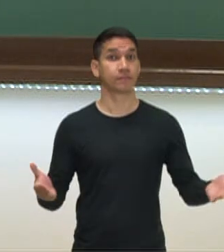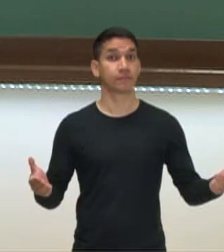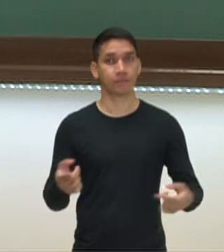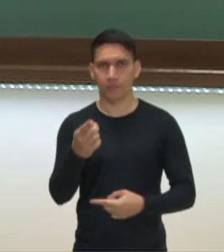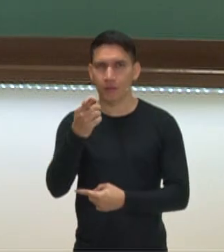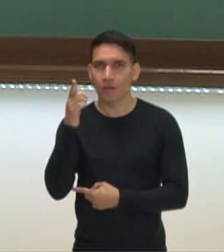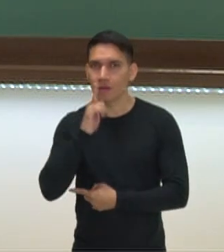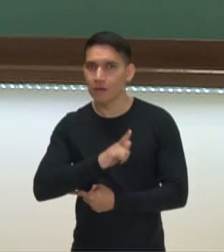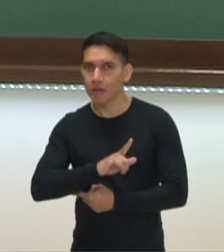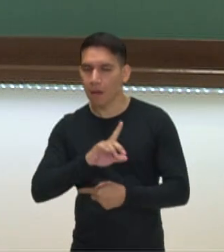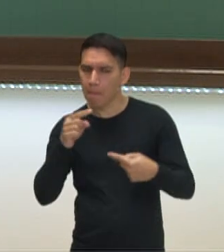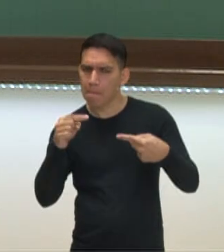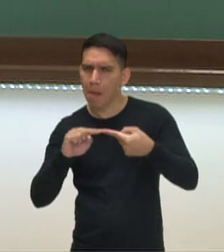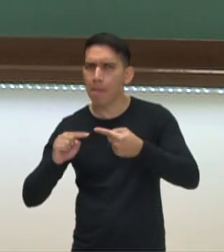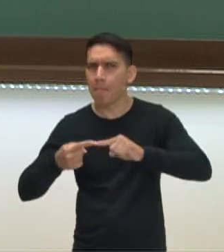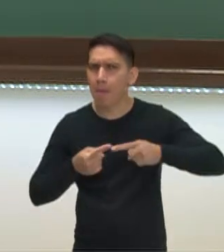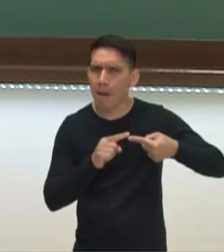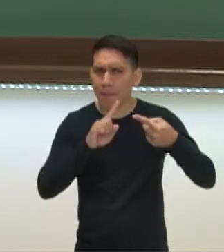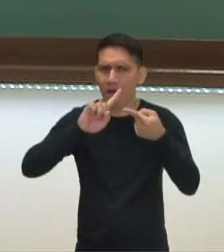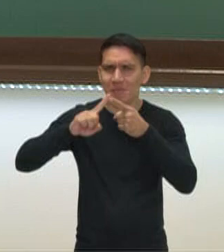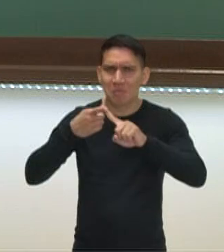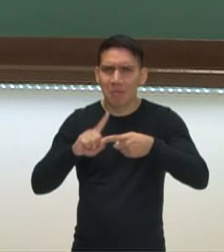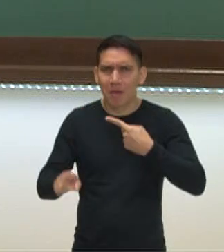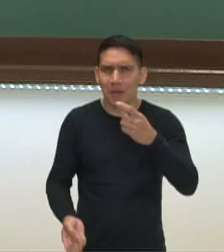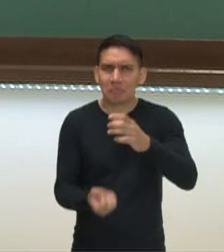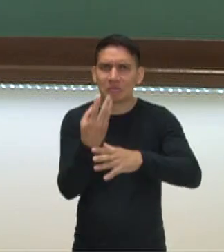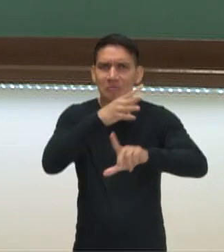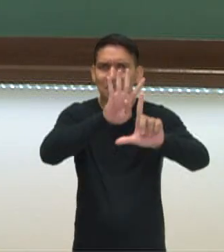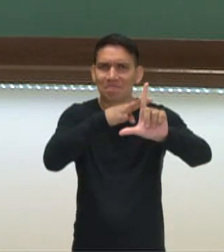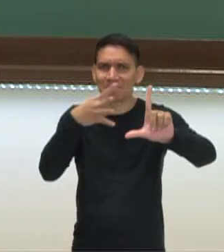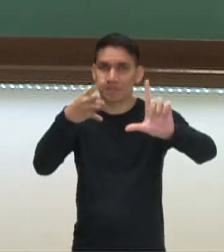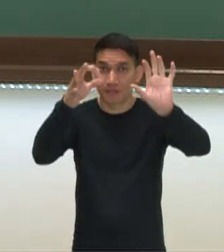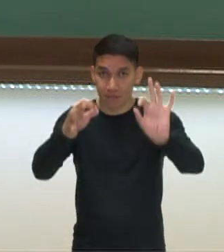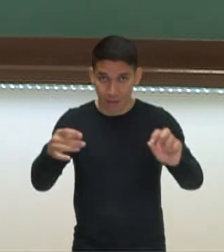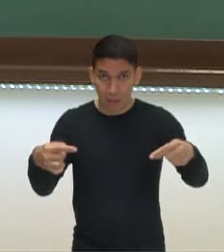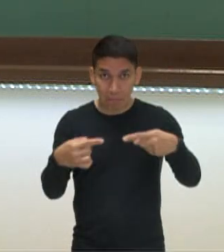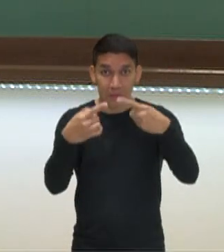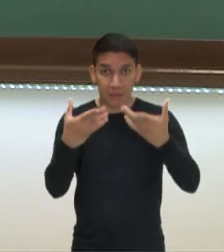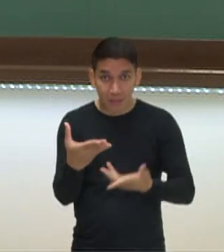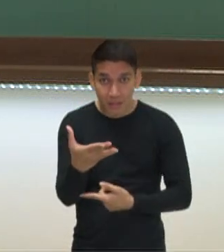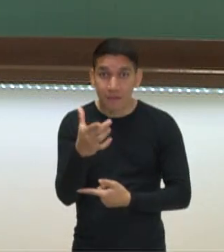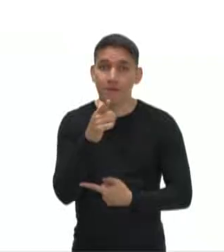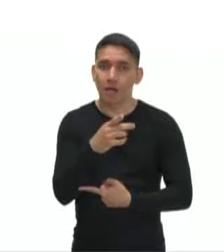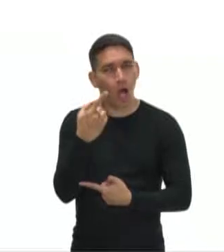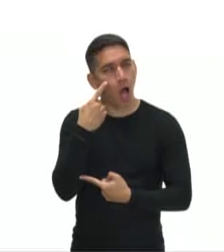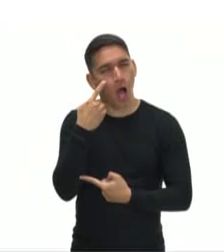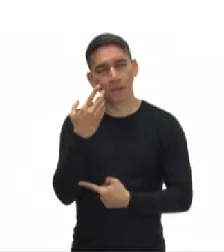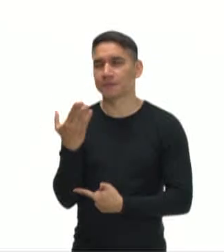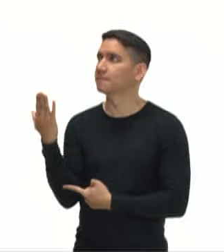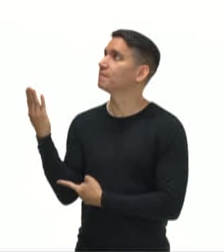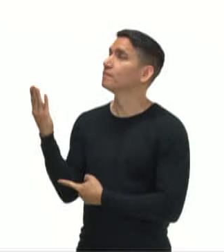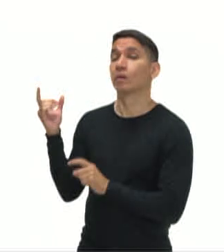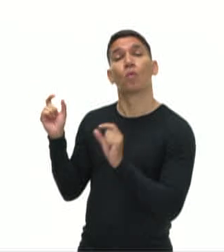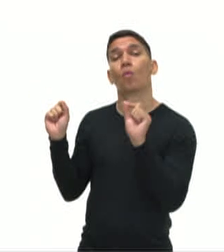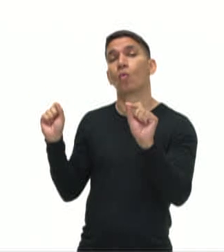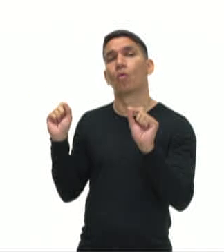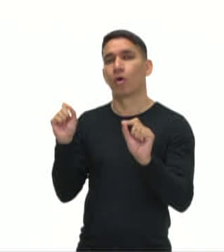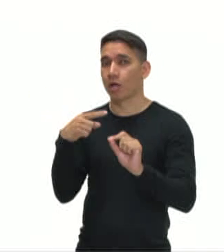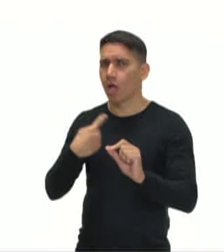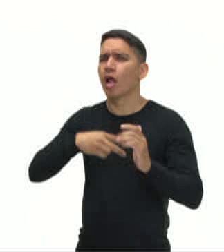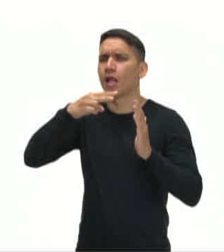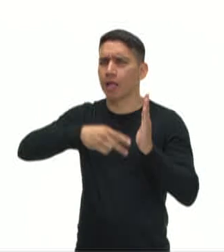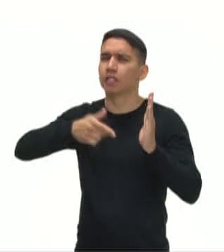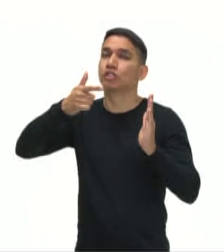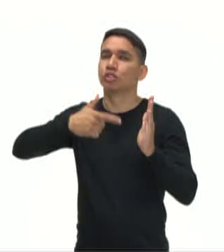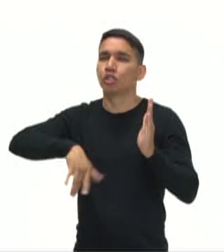E aí, fizeram? Conseguiram? Montaram a tabela direitinho? Então vamos lá, pessoal. Então, vou reler